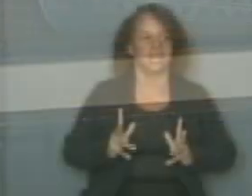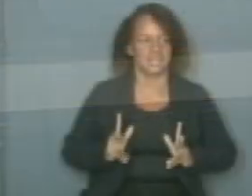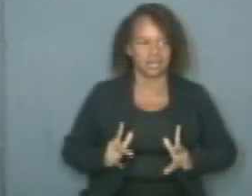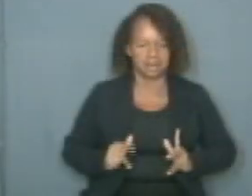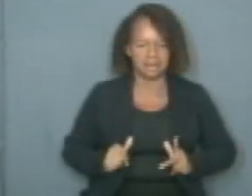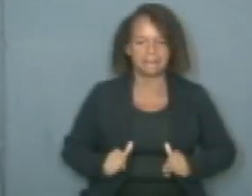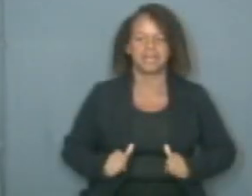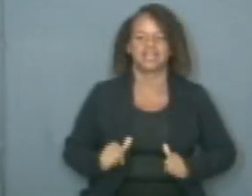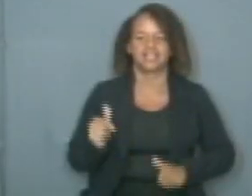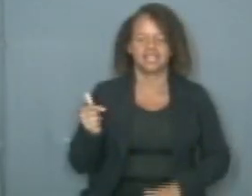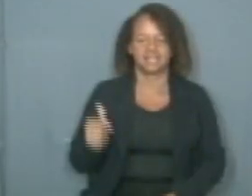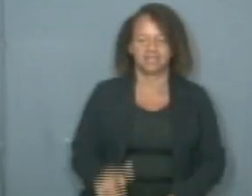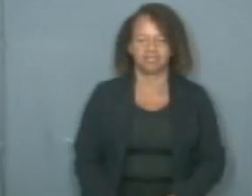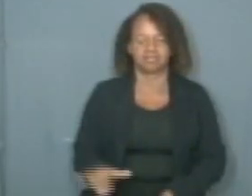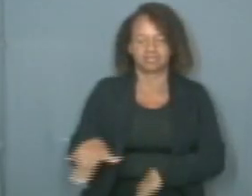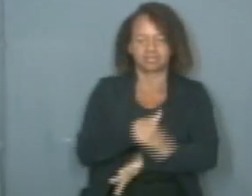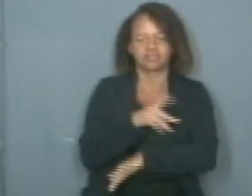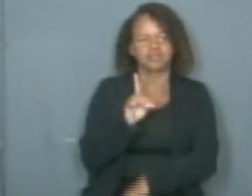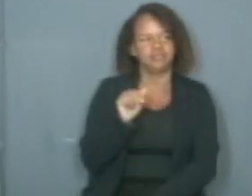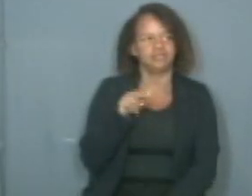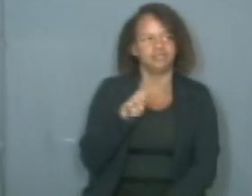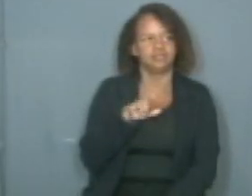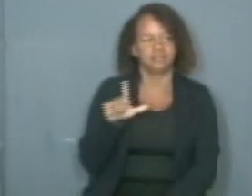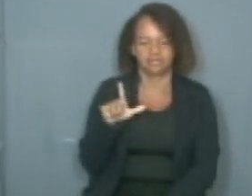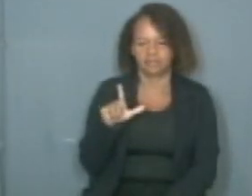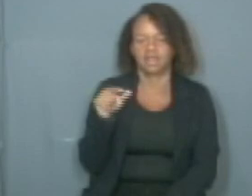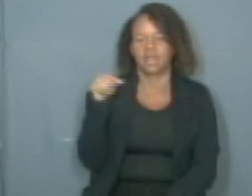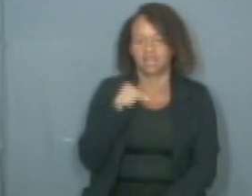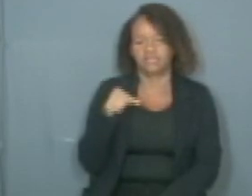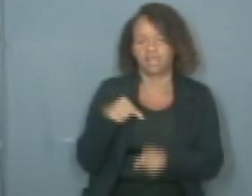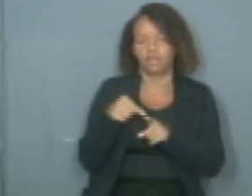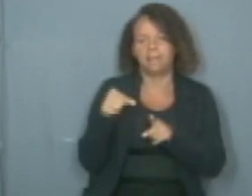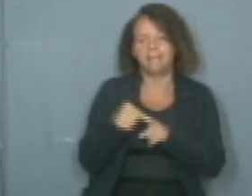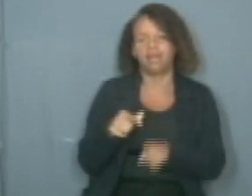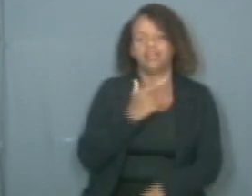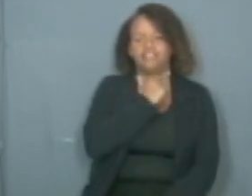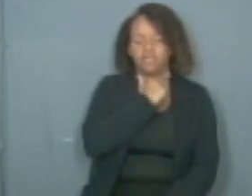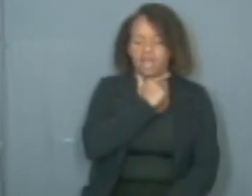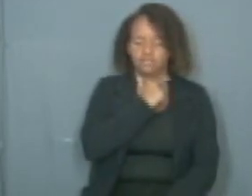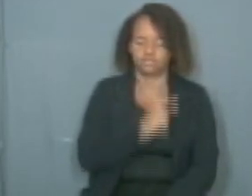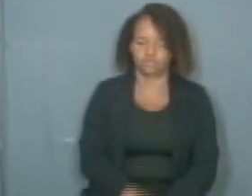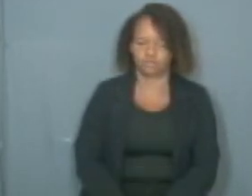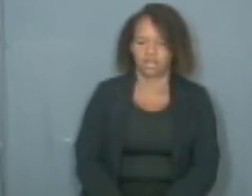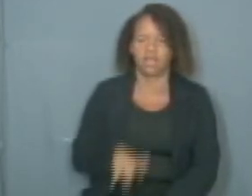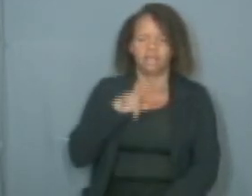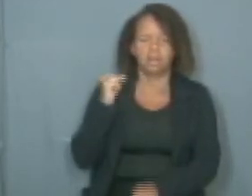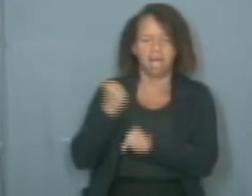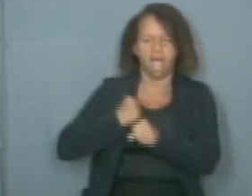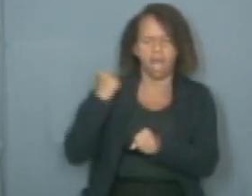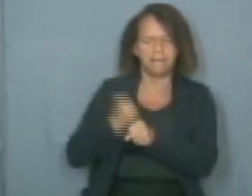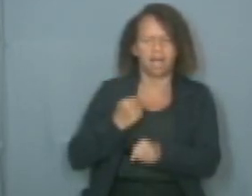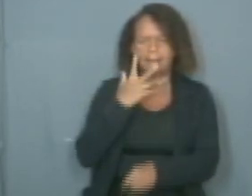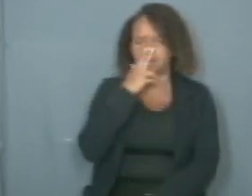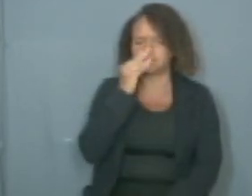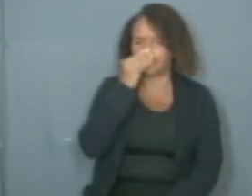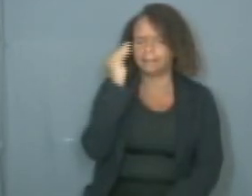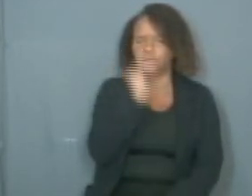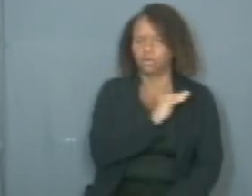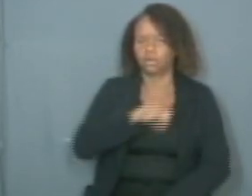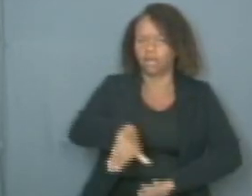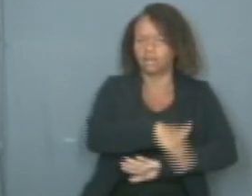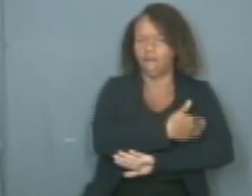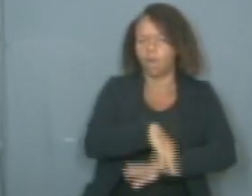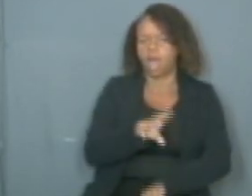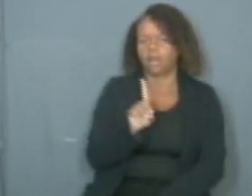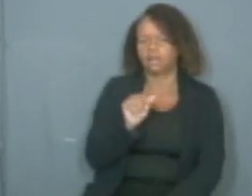da rua Daniel Antônio Rodrigues, que fica no bairro de Afogados. Tem uma obra lá que está abandonada nessa rua